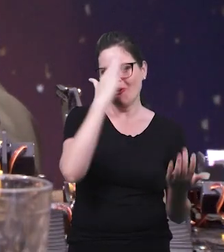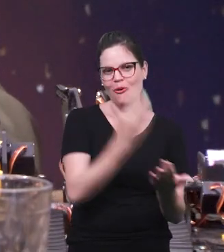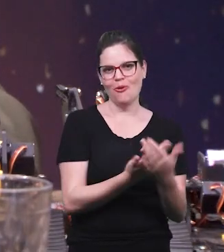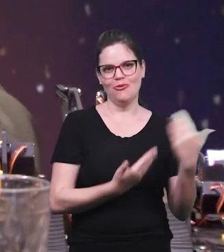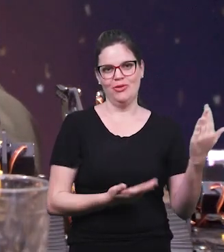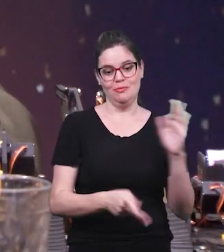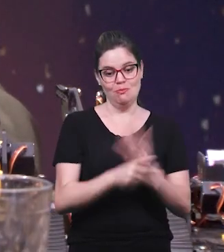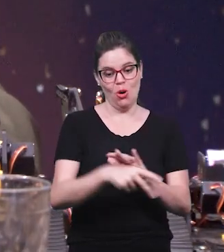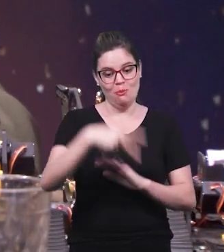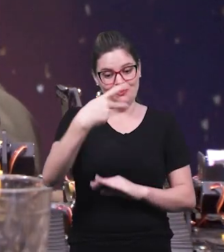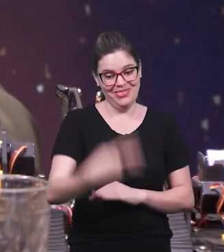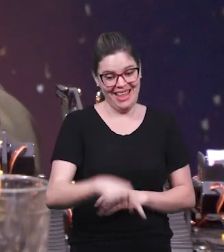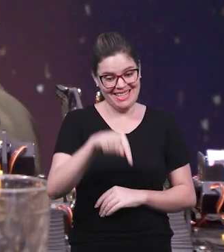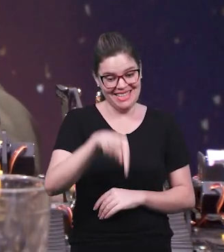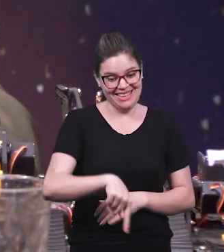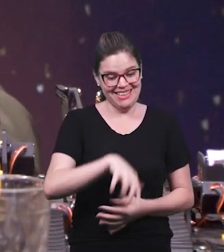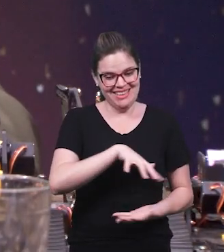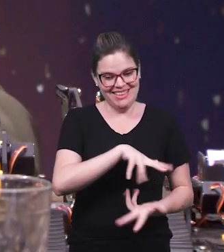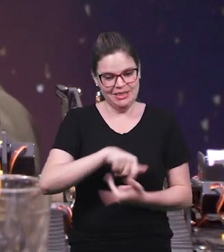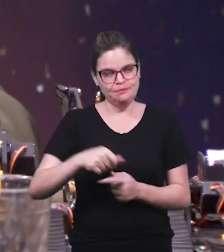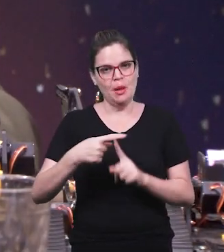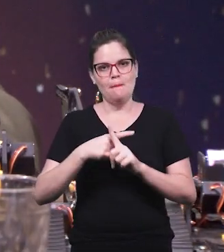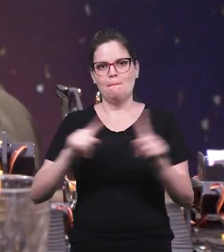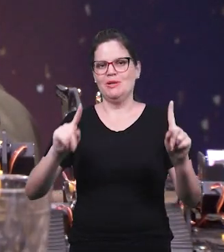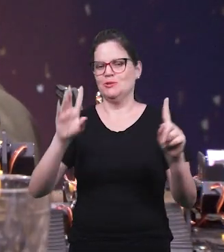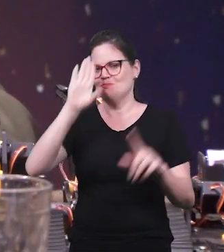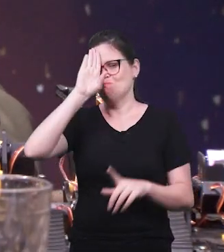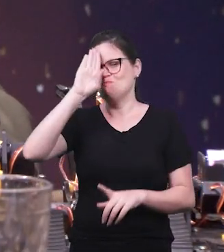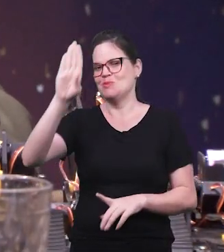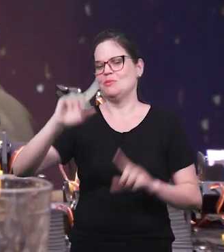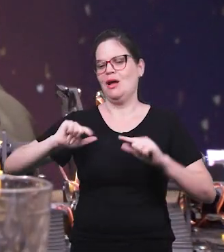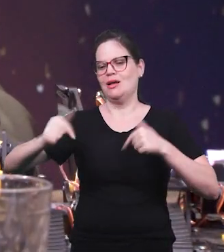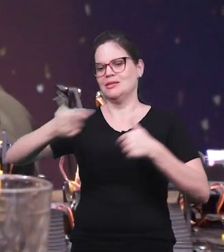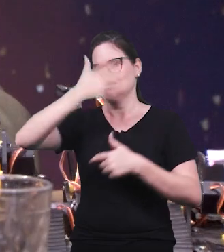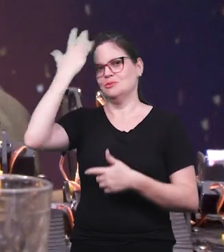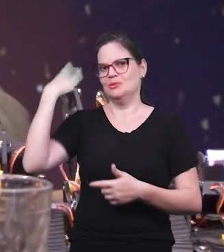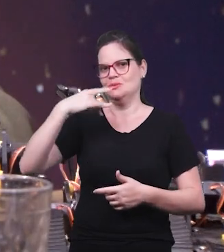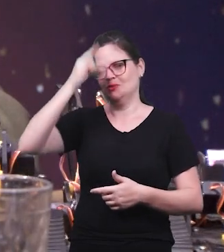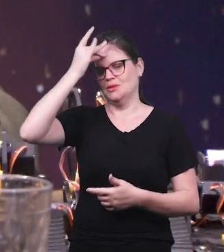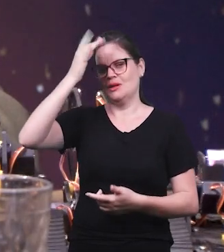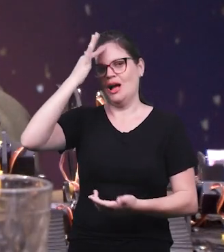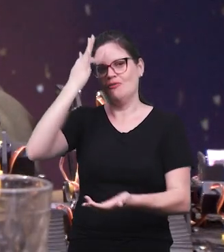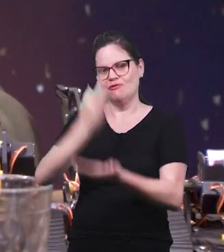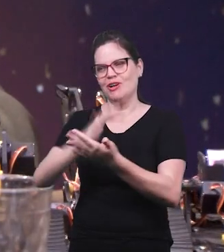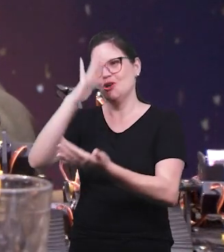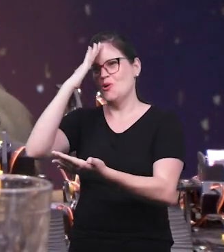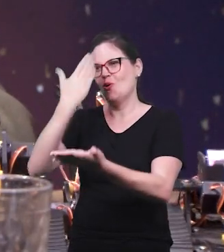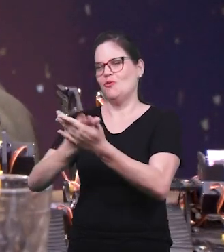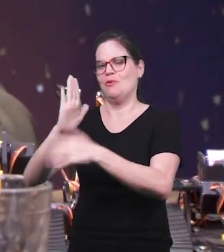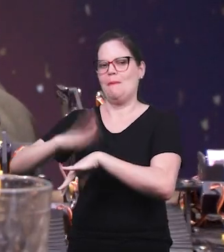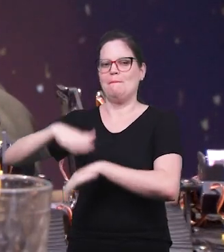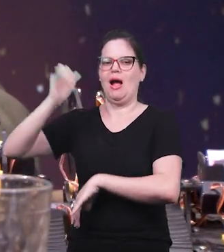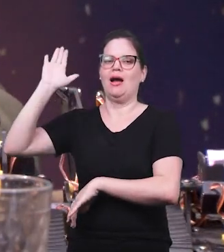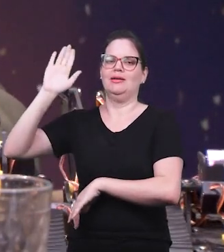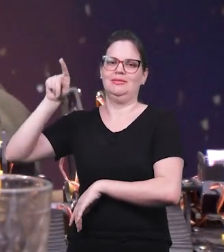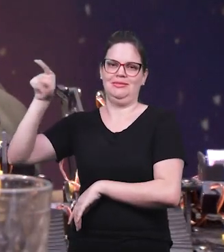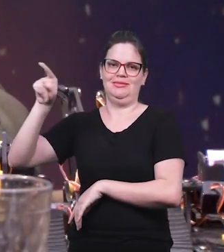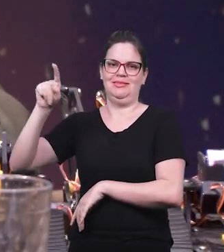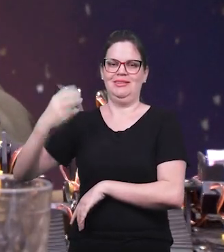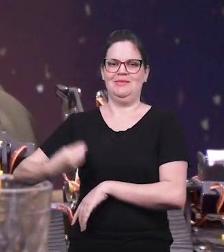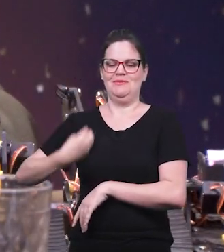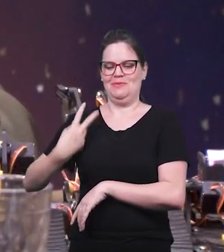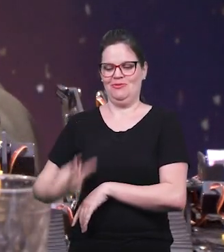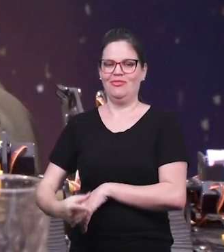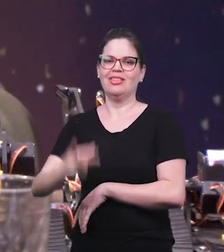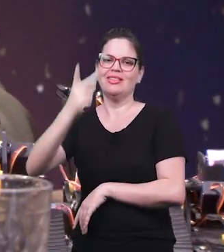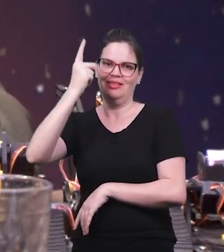essa vida. Mas assim também nós confiamos na ação do Espírito Santo, que é a fé na nossa vida, para a vida eterna,